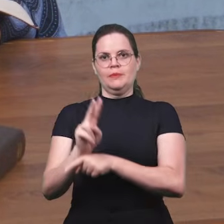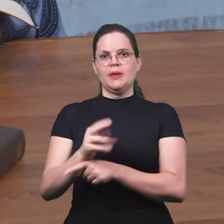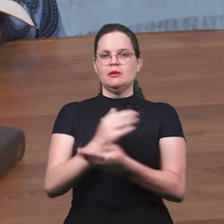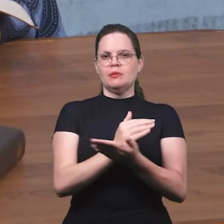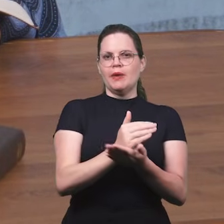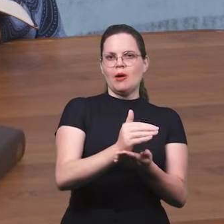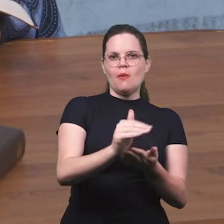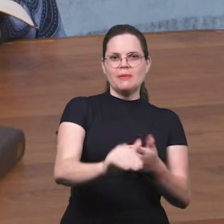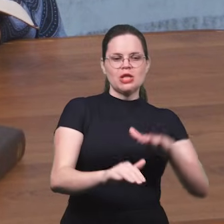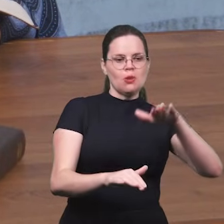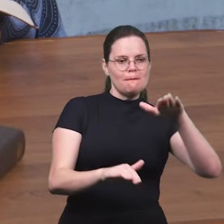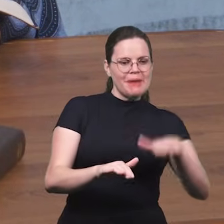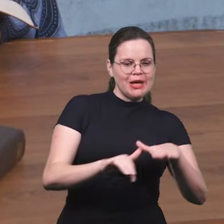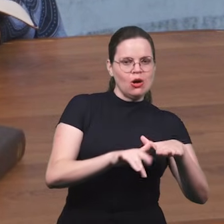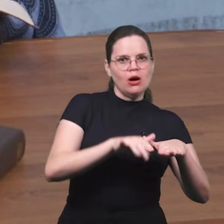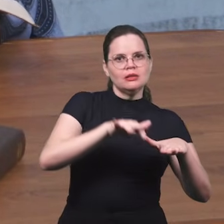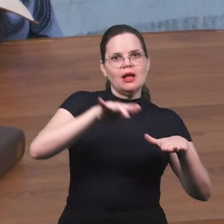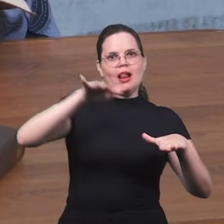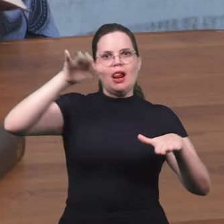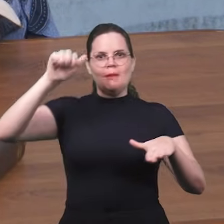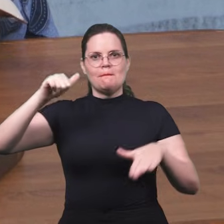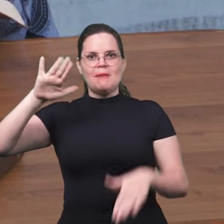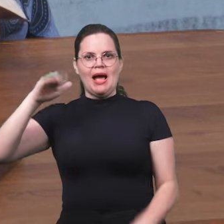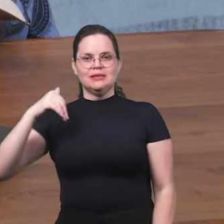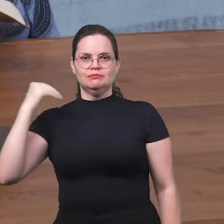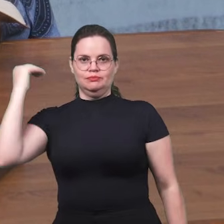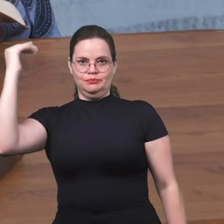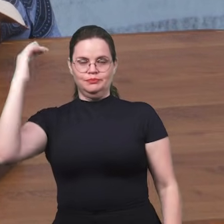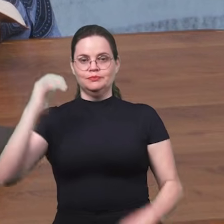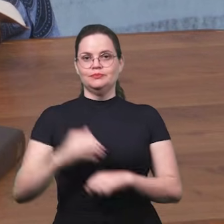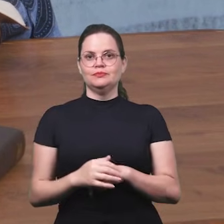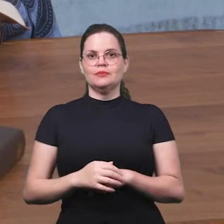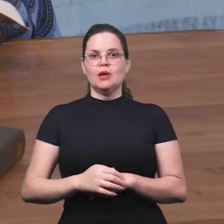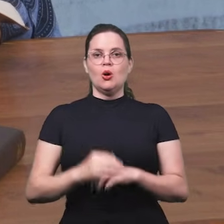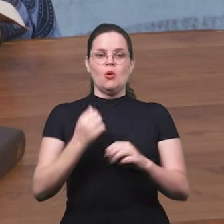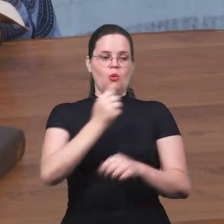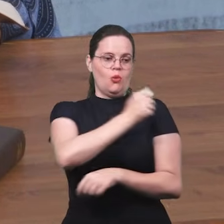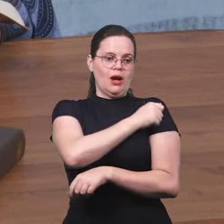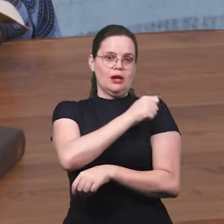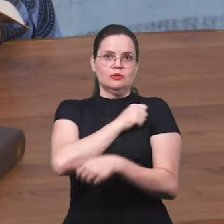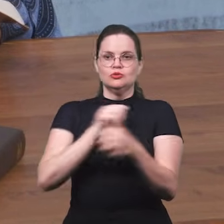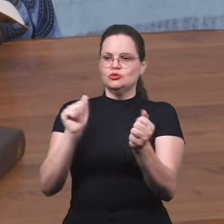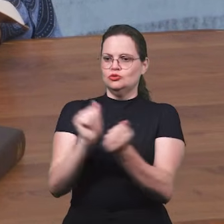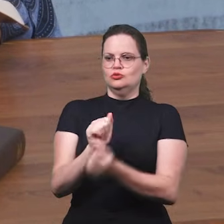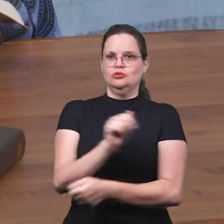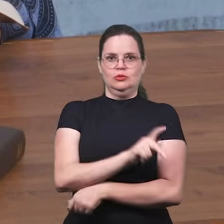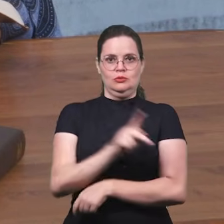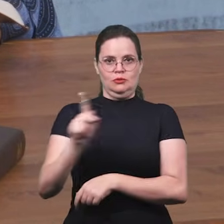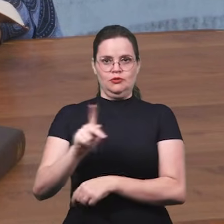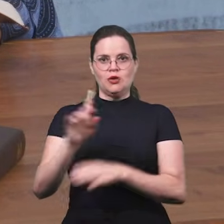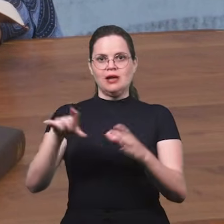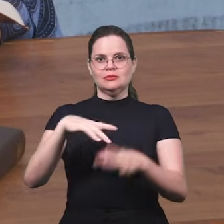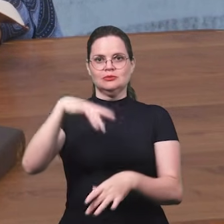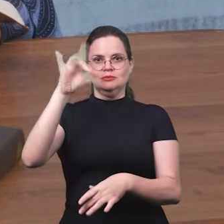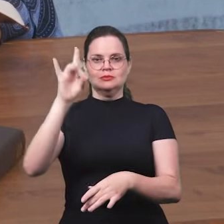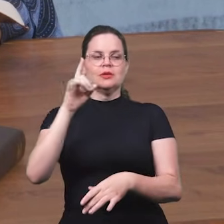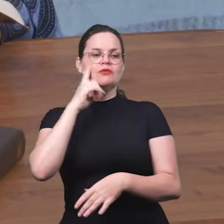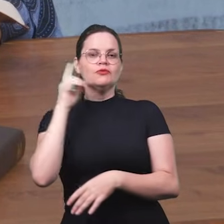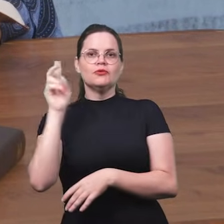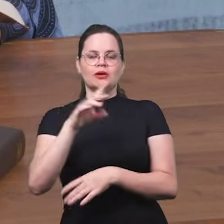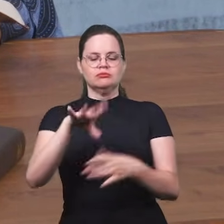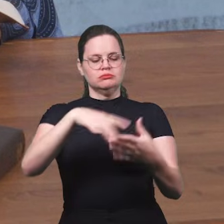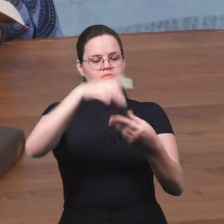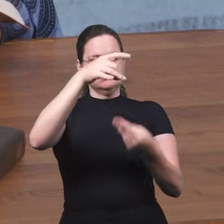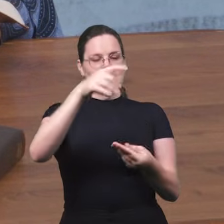o grande, o mestre juntamente com o discípulo. Saiu, pois, a primeira sorte a Asaf, a